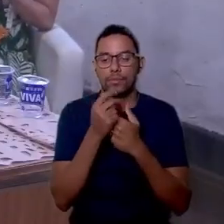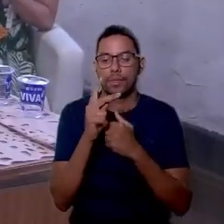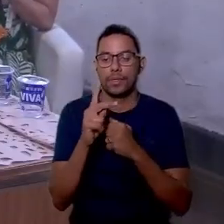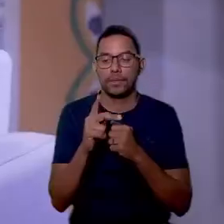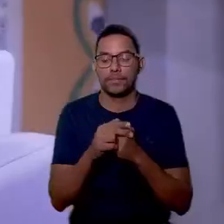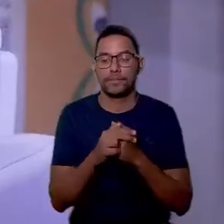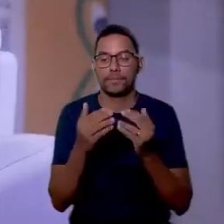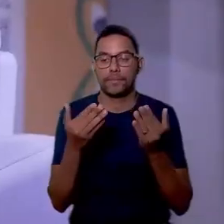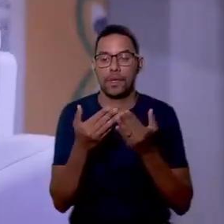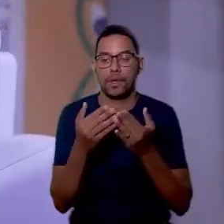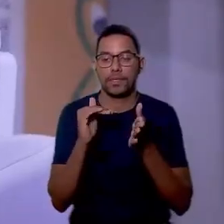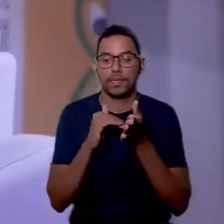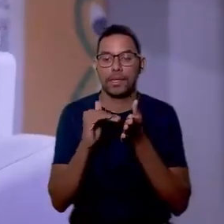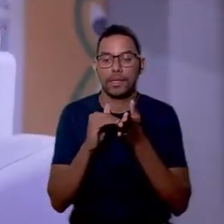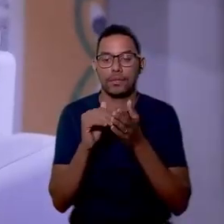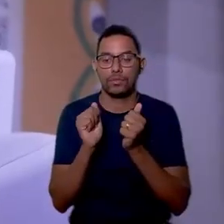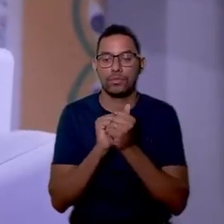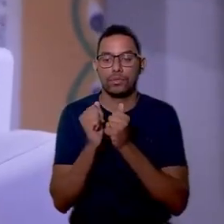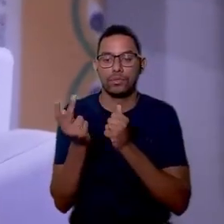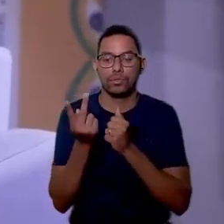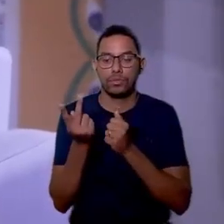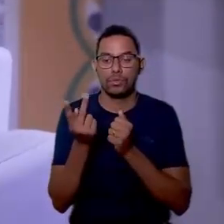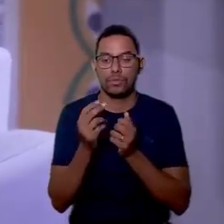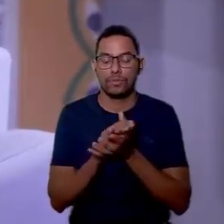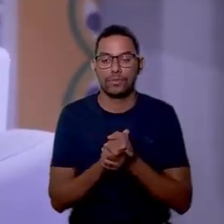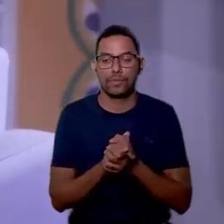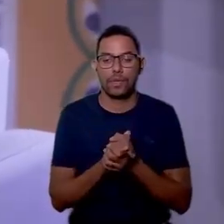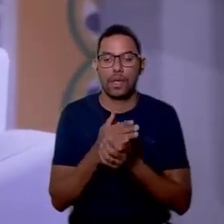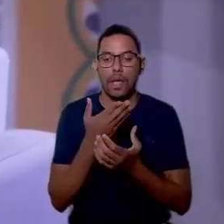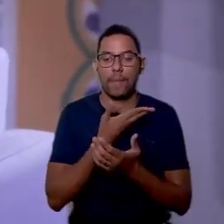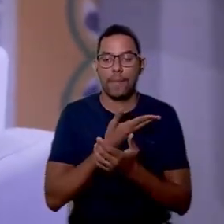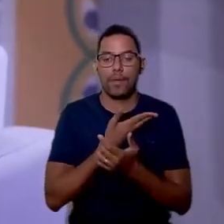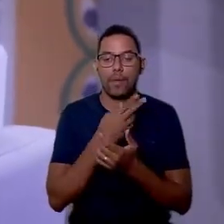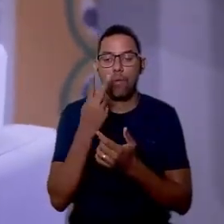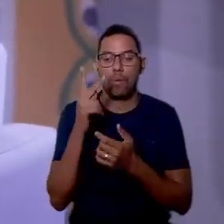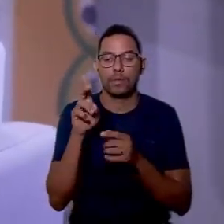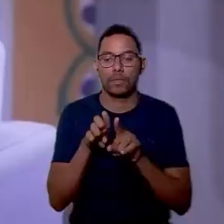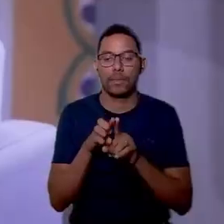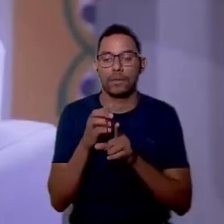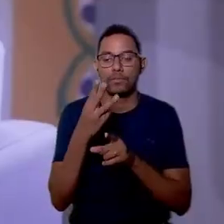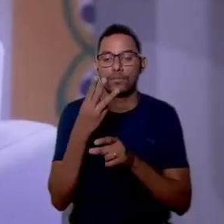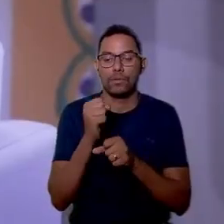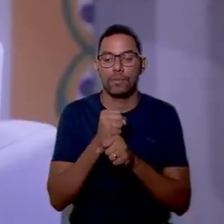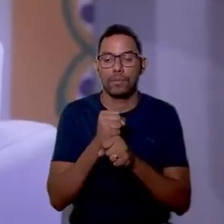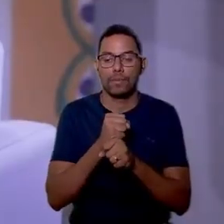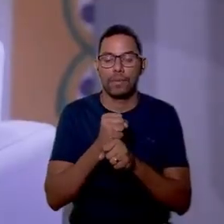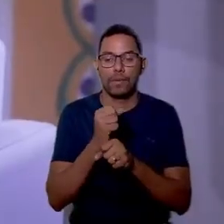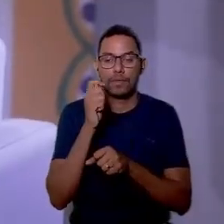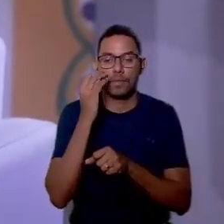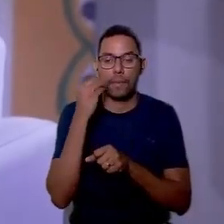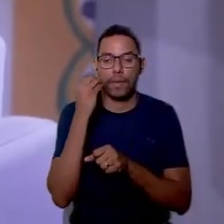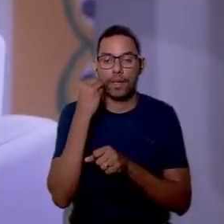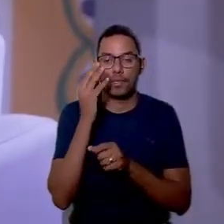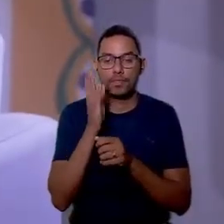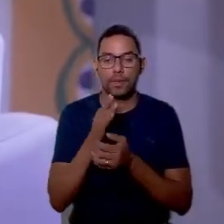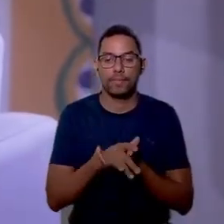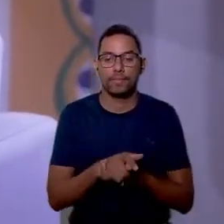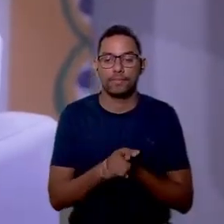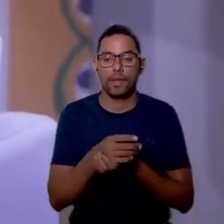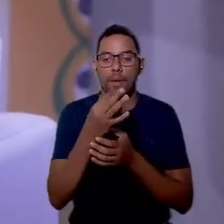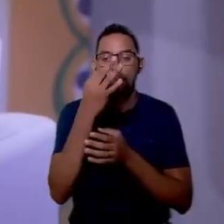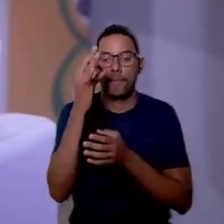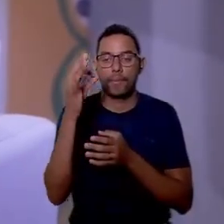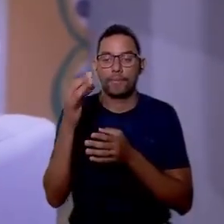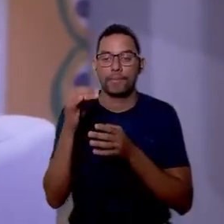ele. Agora ele é secretário, eu estou elaborando em parceria agora com outra colega também de mais de 30 anos de experiência. E a gente vai lançar um manual